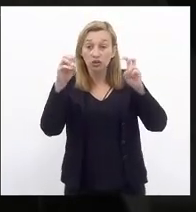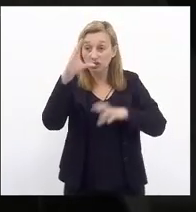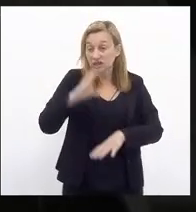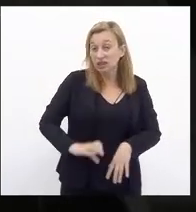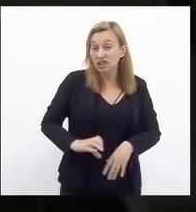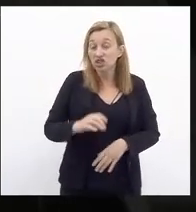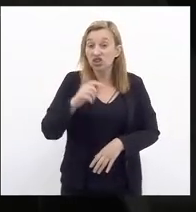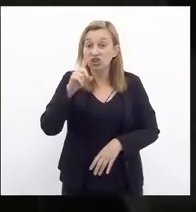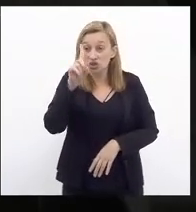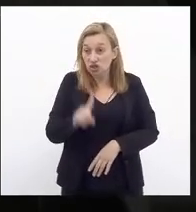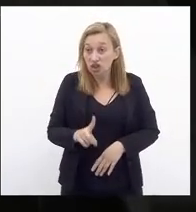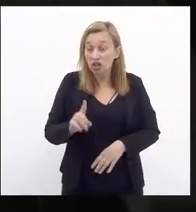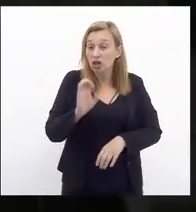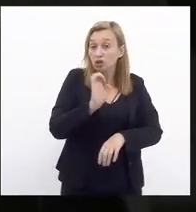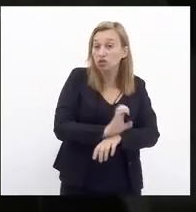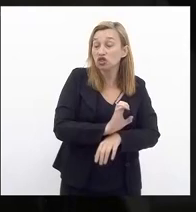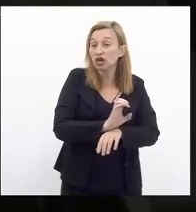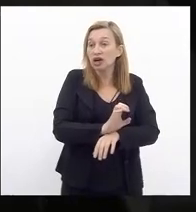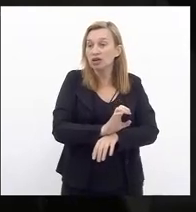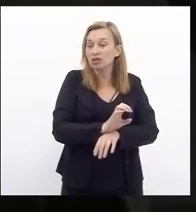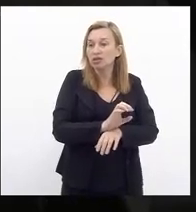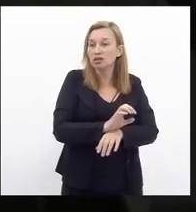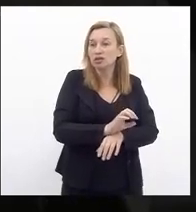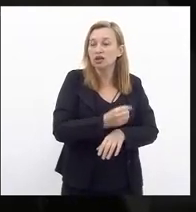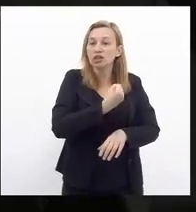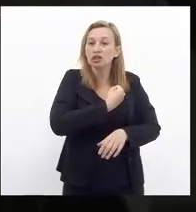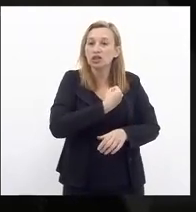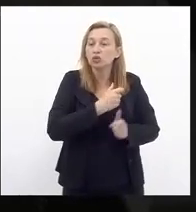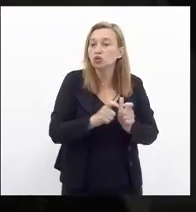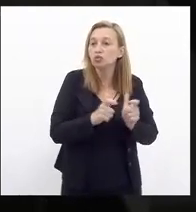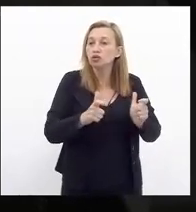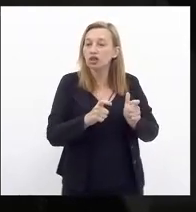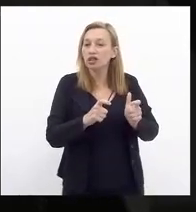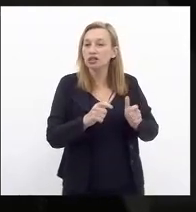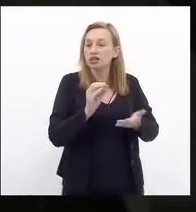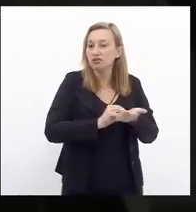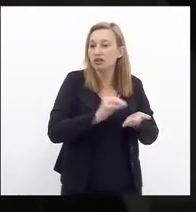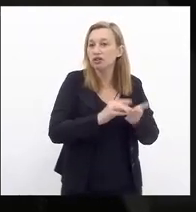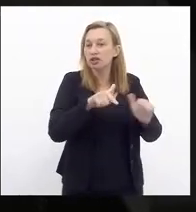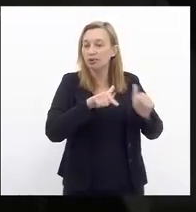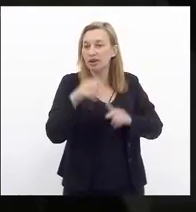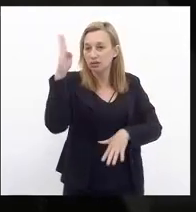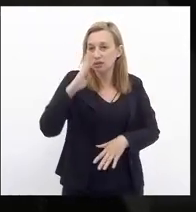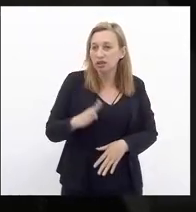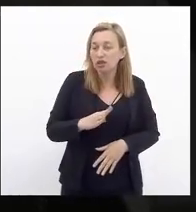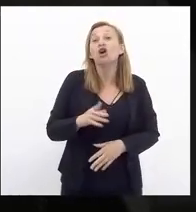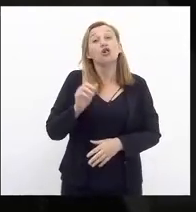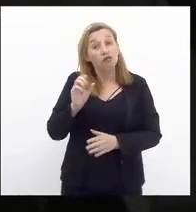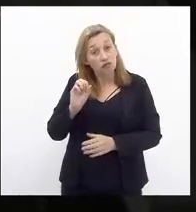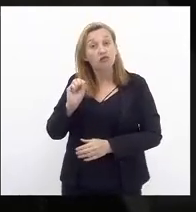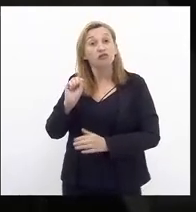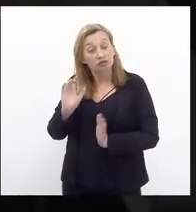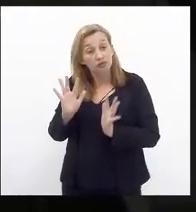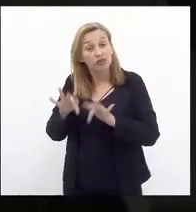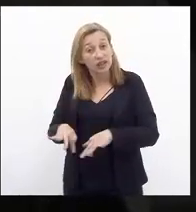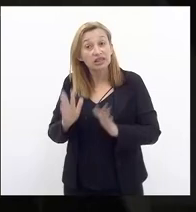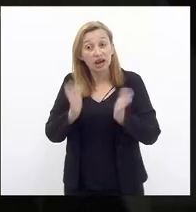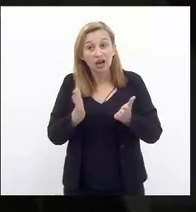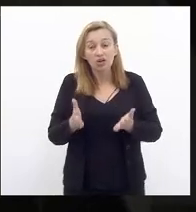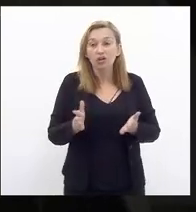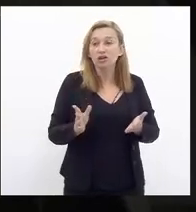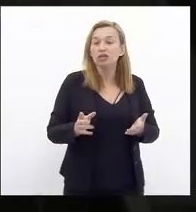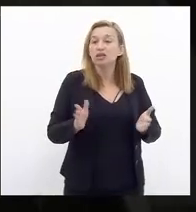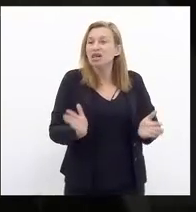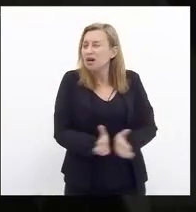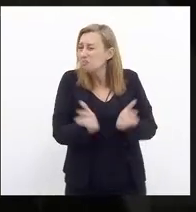Cidadania dos direitos no estado que lidera o ranking de desemprego no Brasil nos últimos anos por favor vamos comer agora a miséria